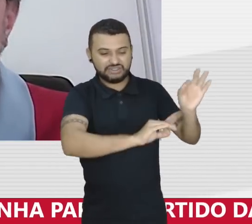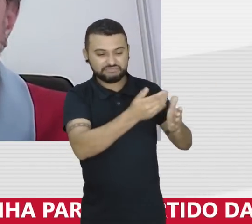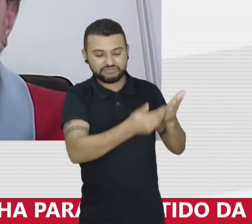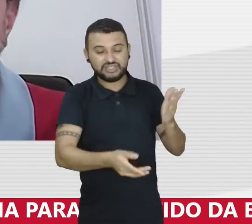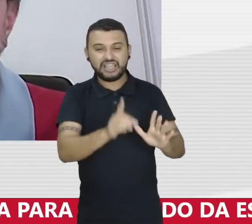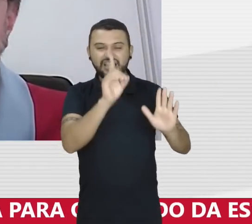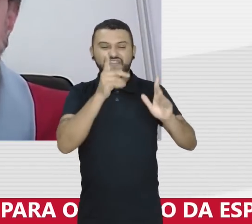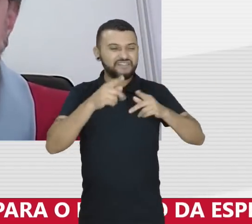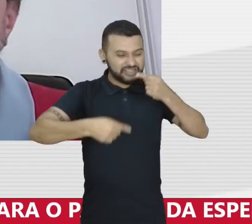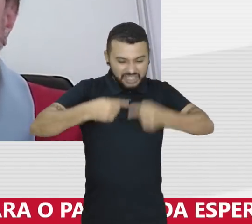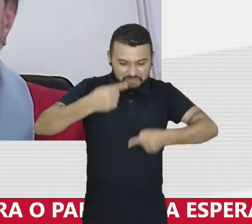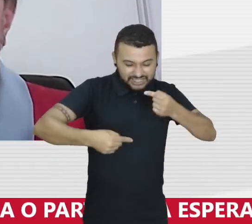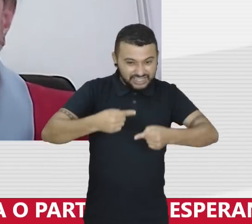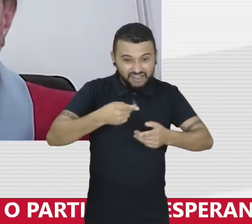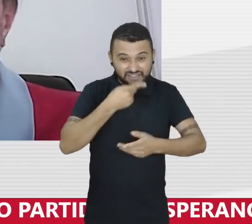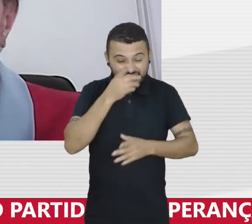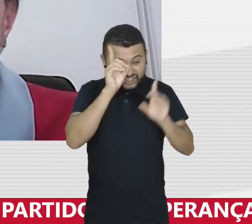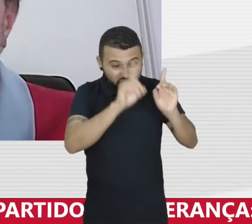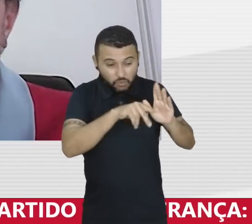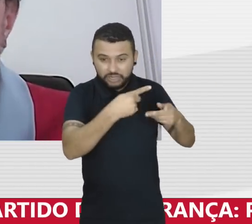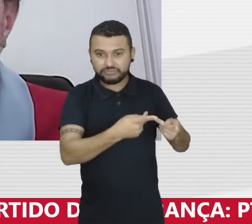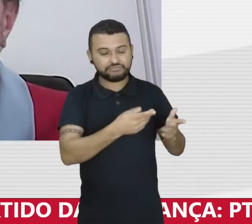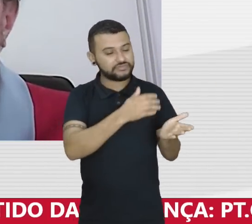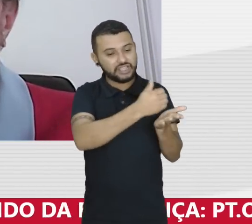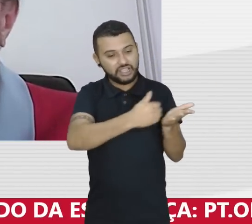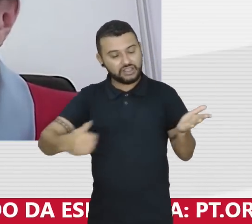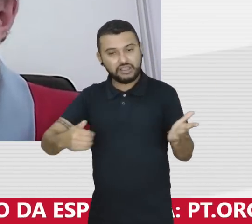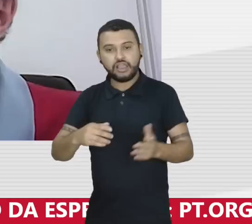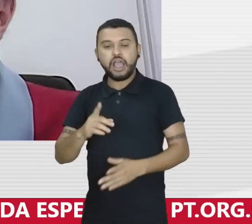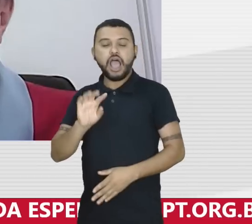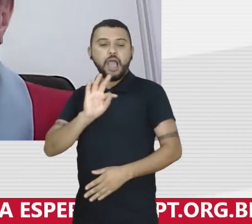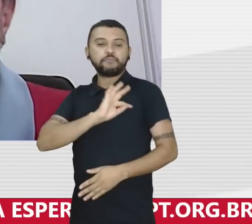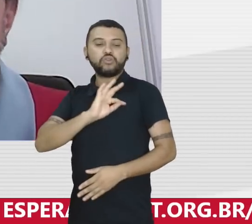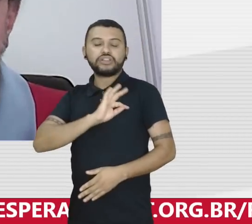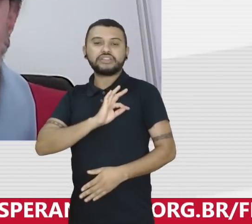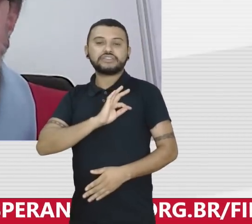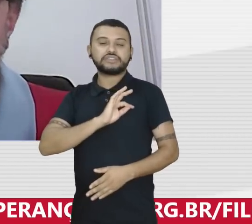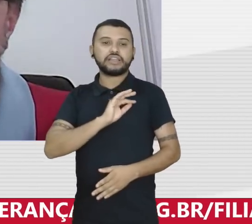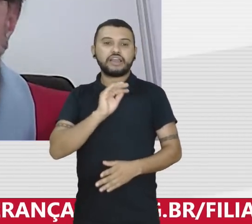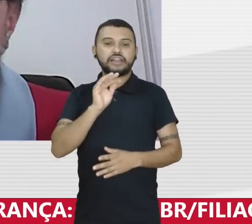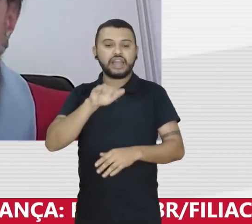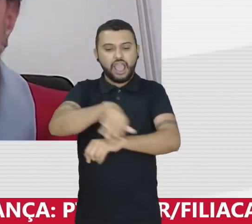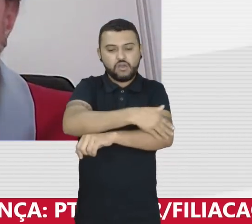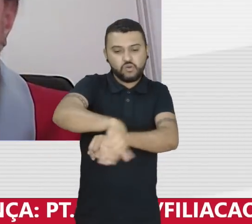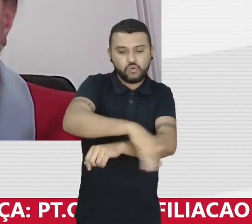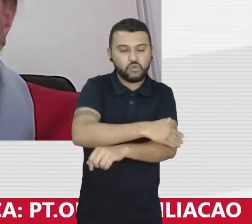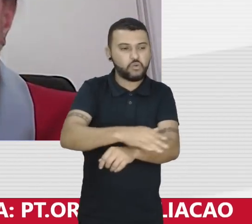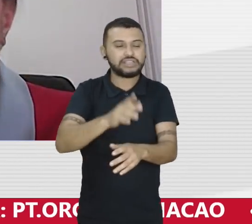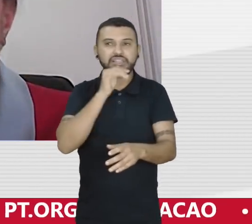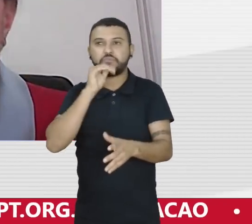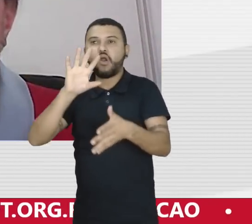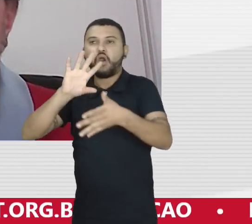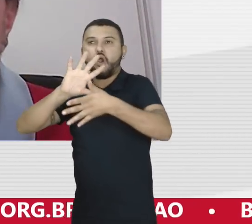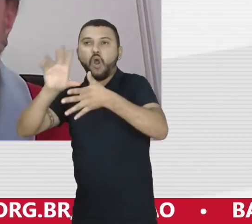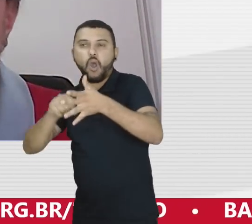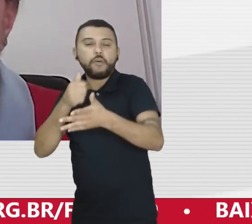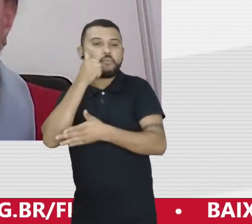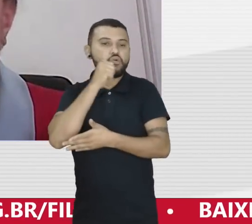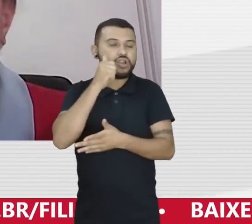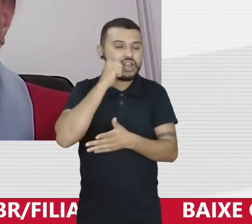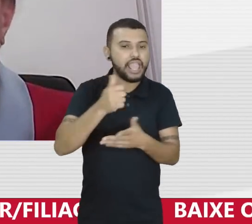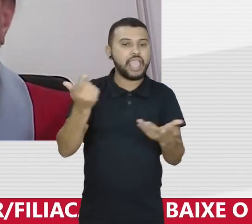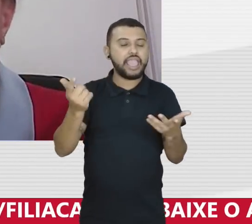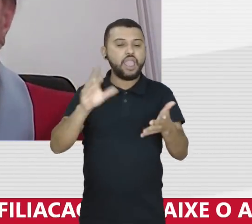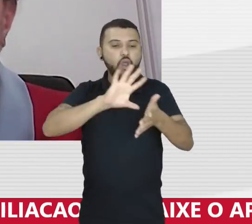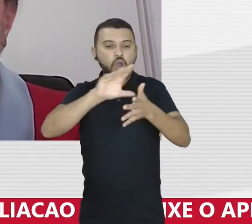humanos que ali havia, tirou a Polícia Rodoviária Federal do combate ao tráfico de mulheres, ao tráfico de armas,